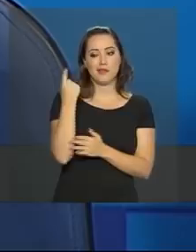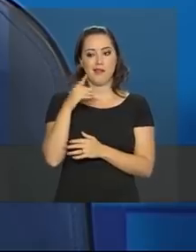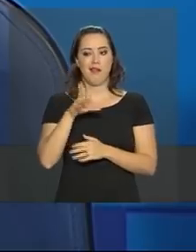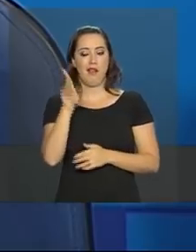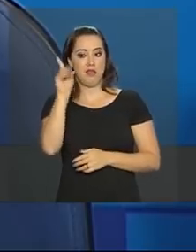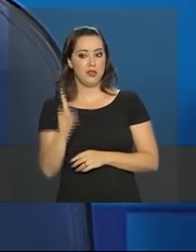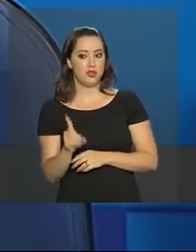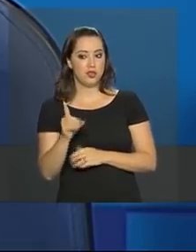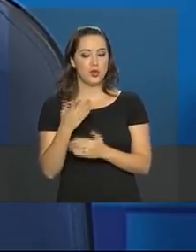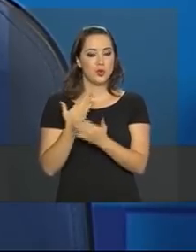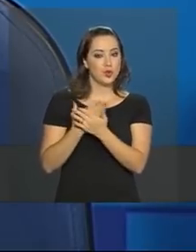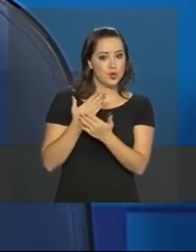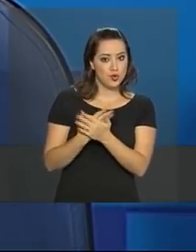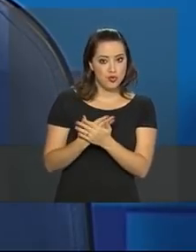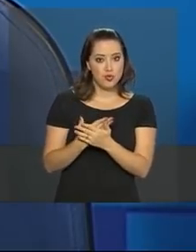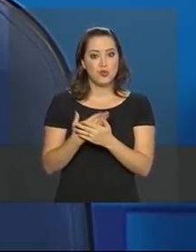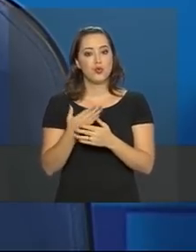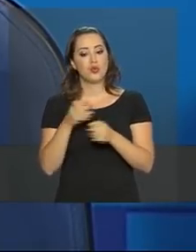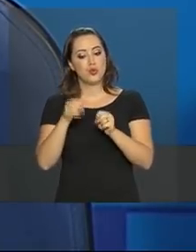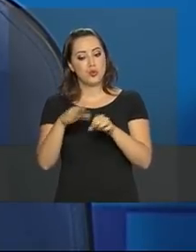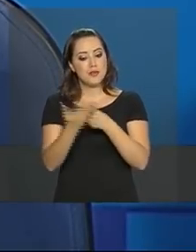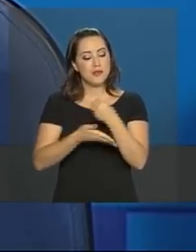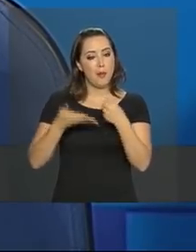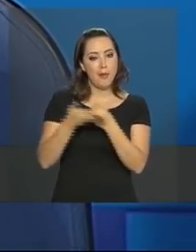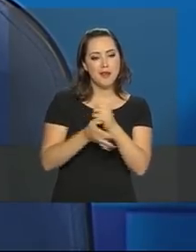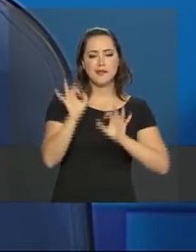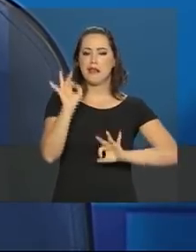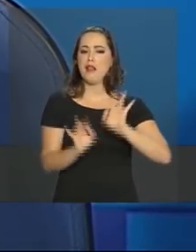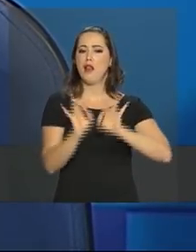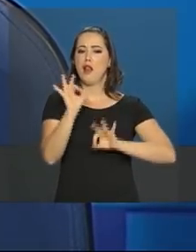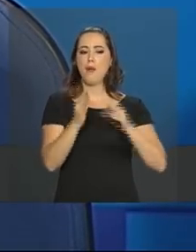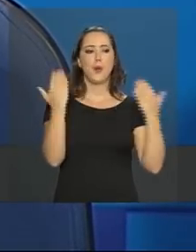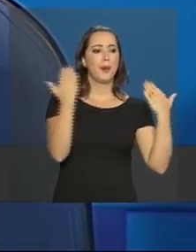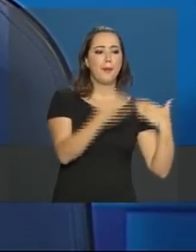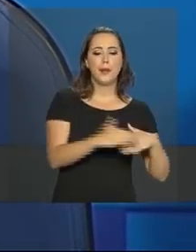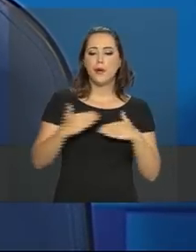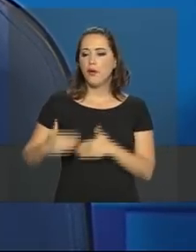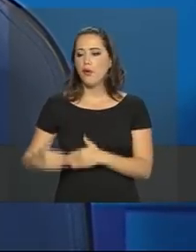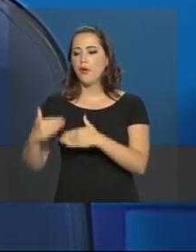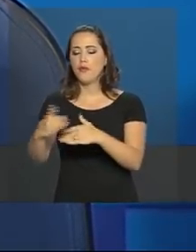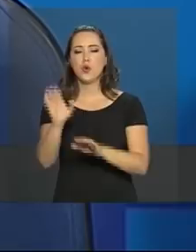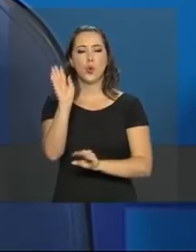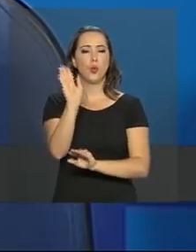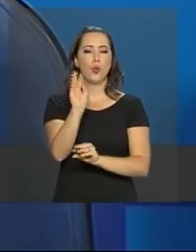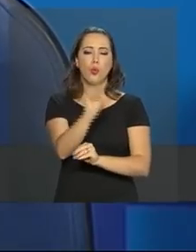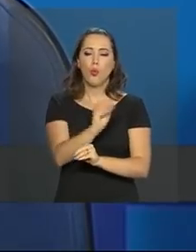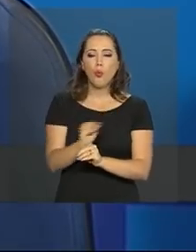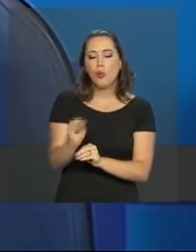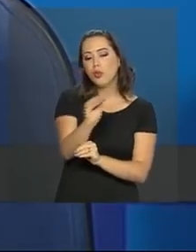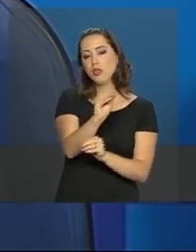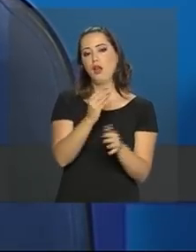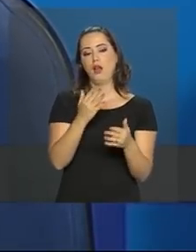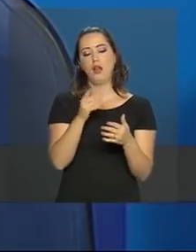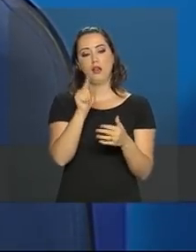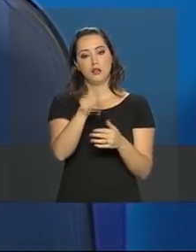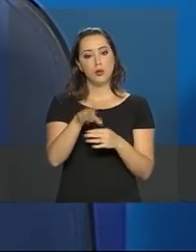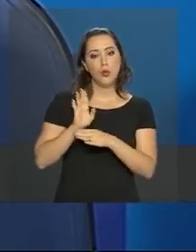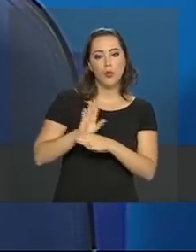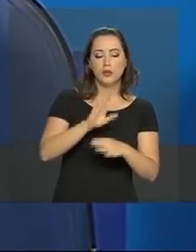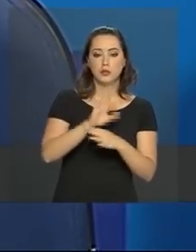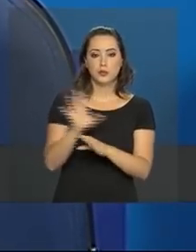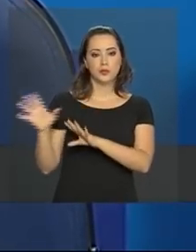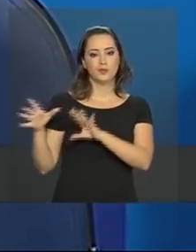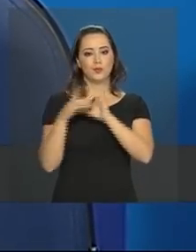da educação básica que faz toda a elaboração da prova com cuidado com o apoio de